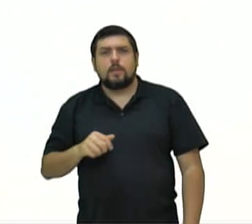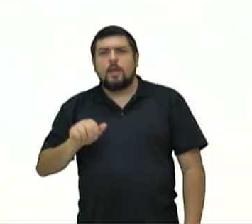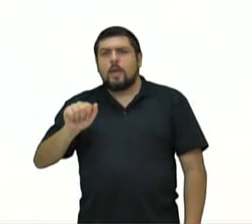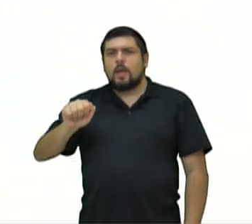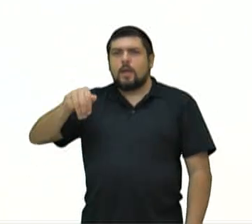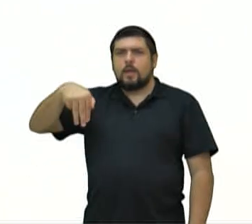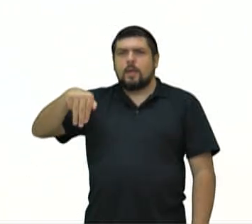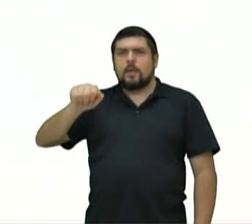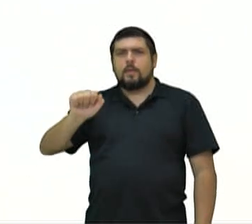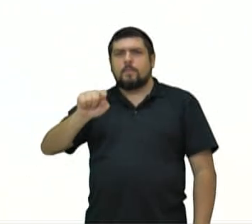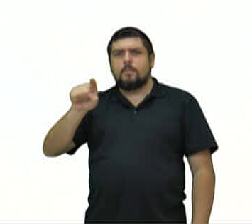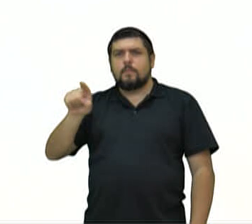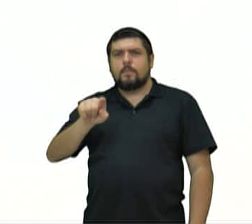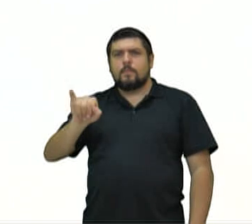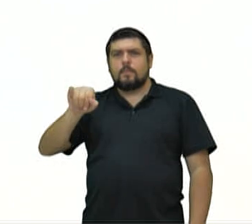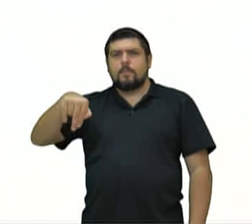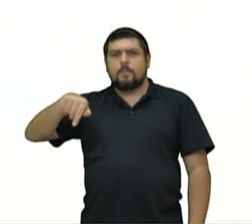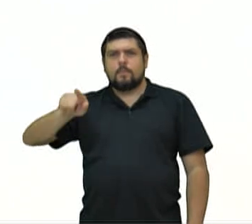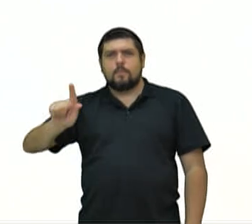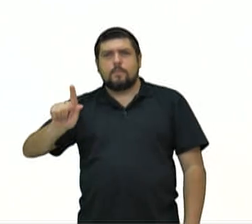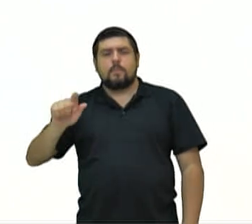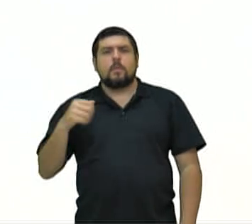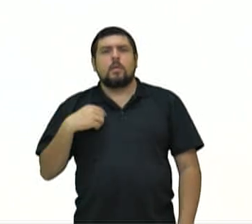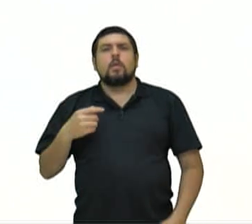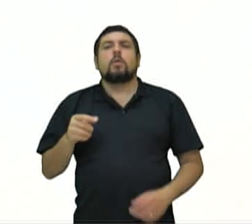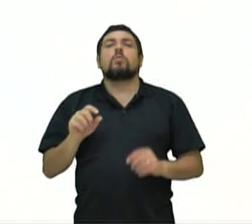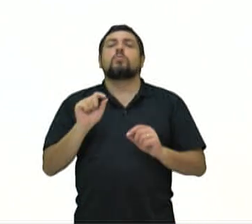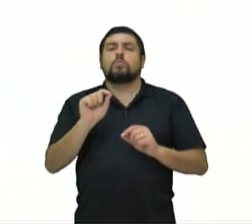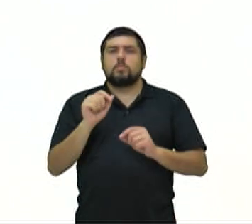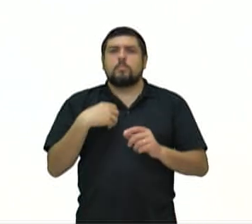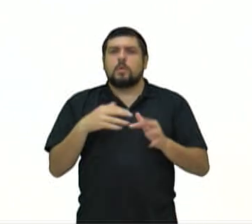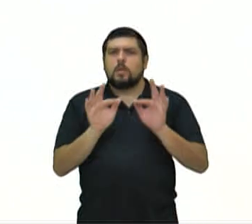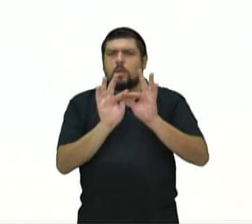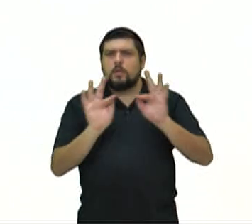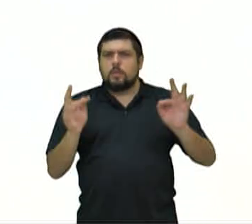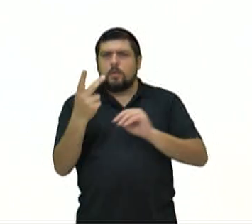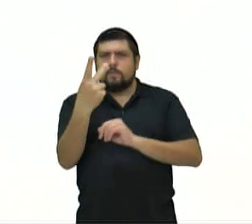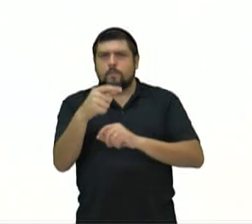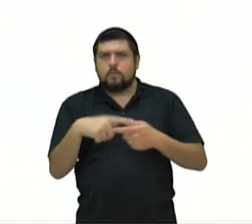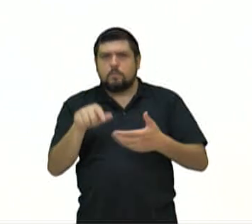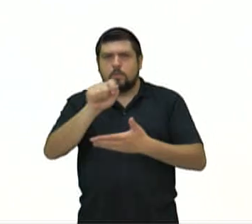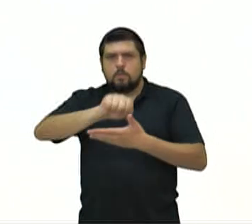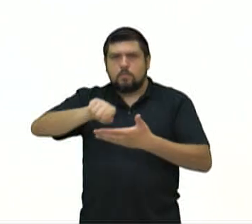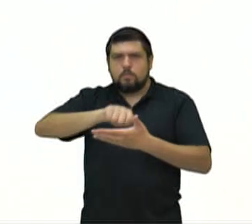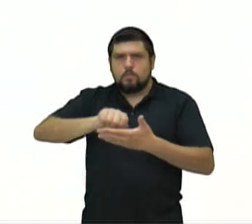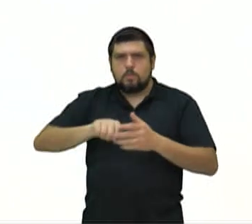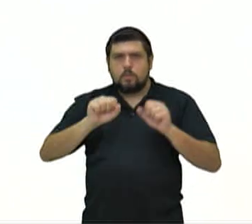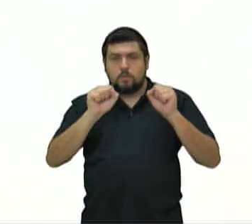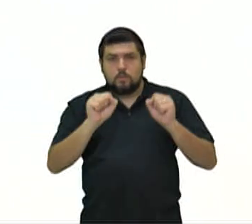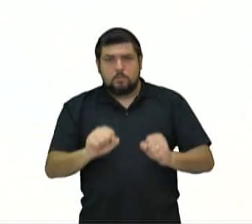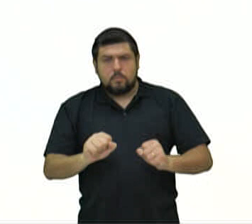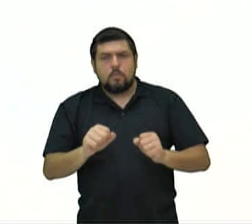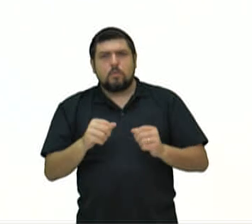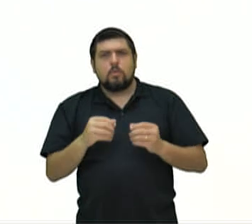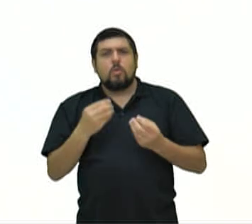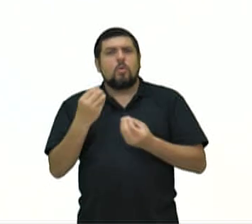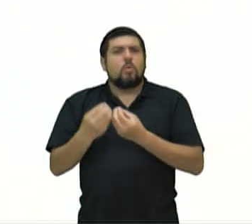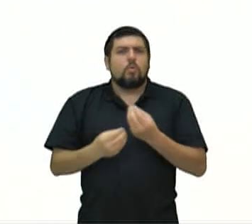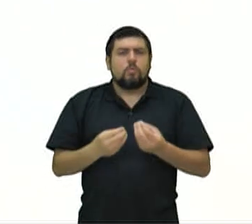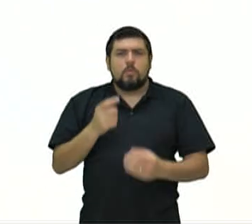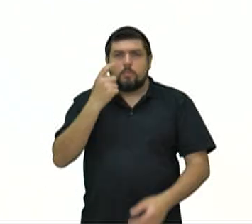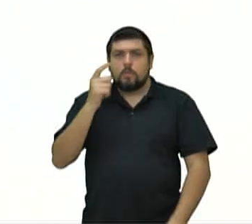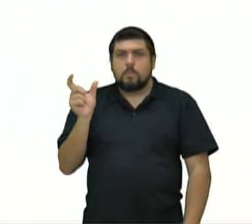tem alguns sinônimos que você pode usar aí também nas suas frases. Eu coloquei aqui do ladinho, ó, wonderful, fantastic